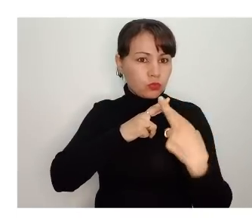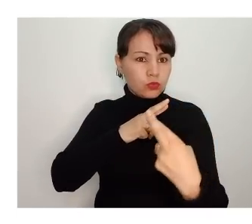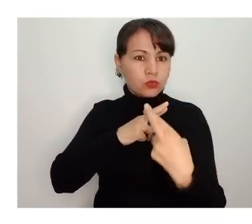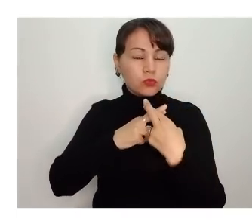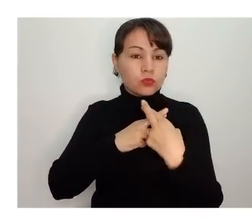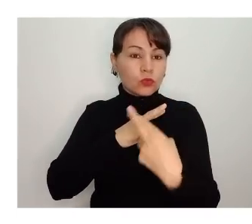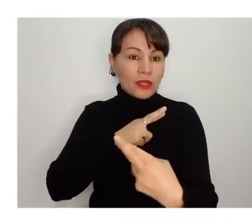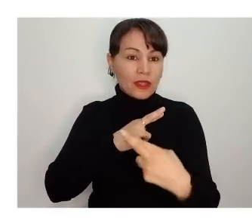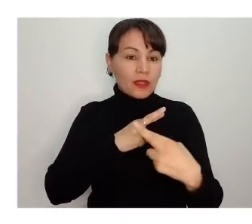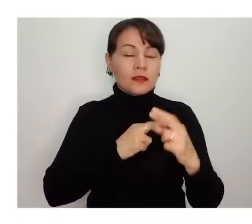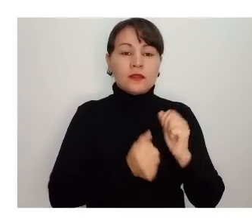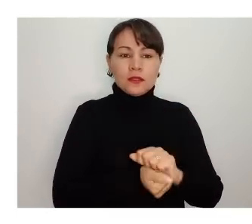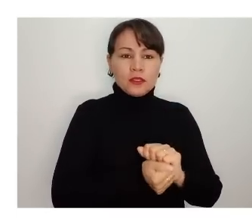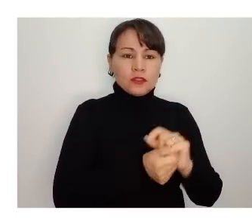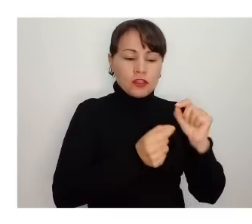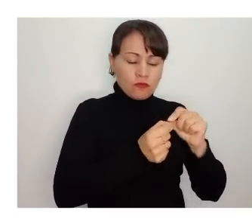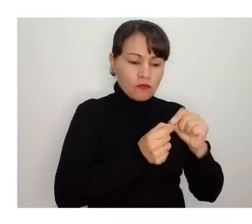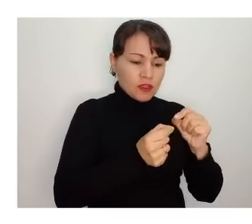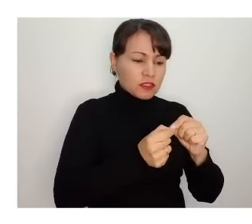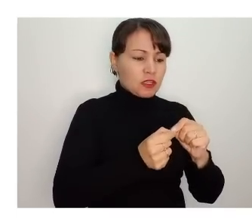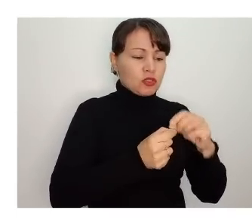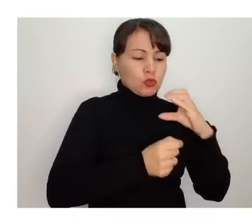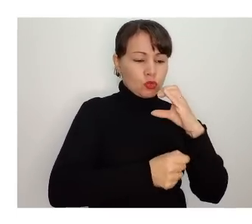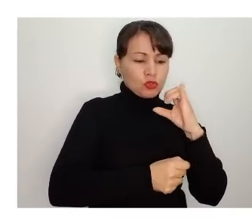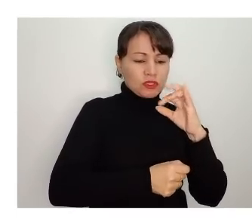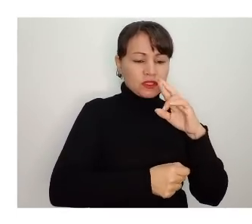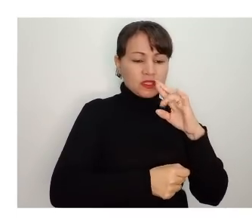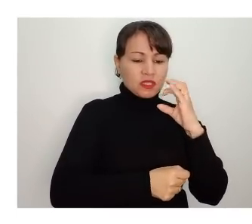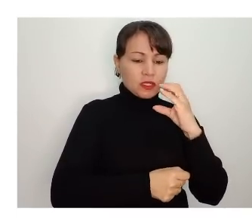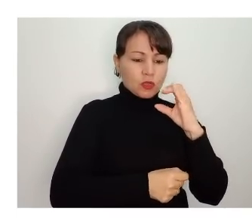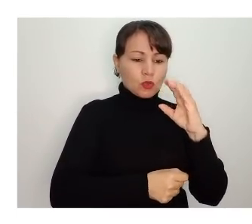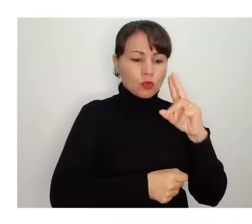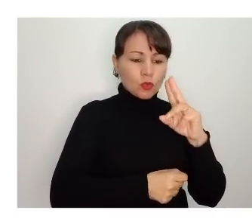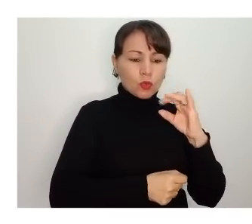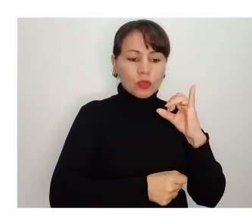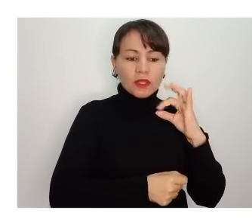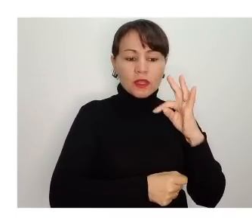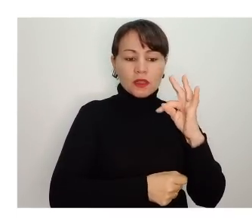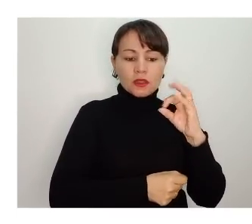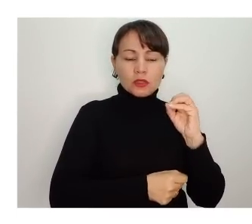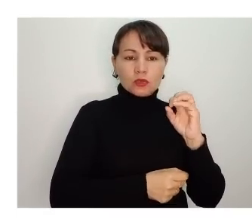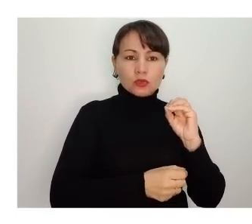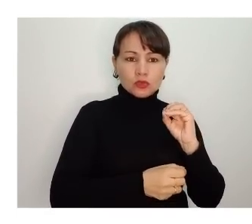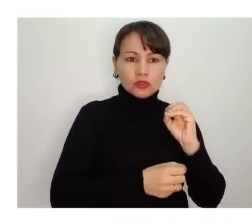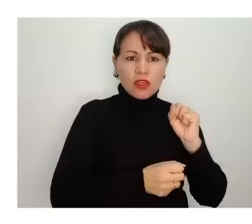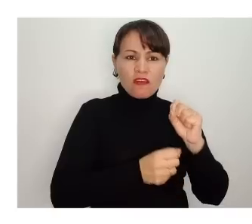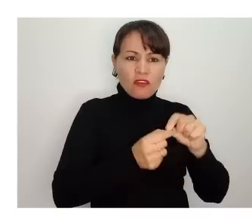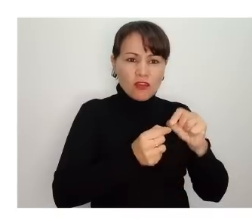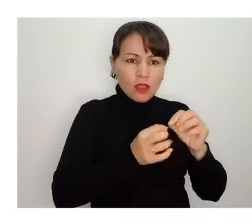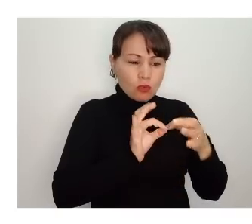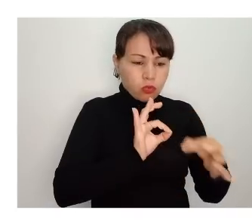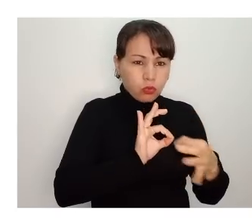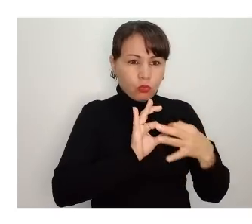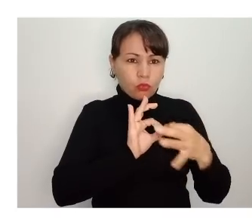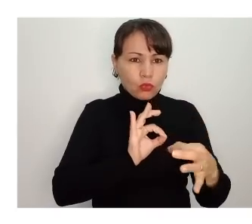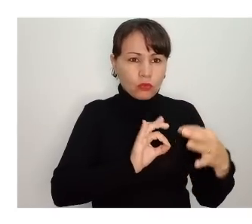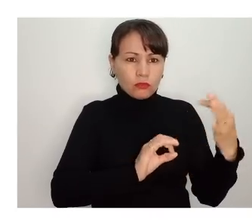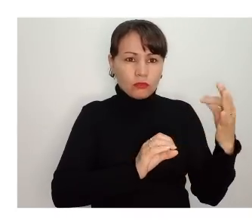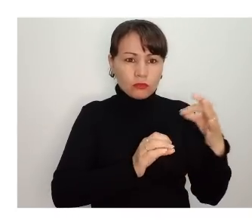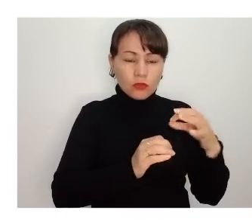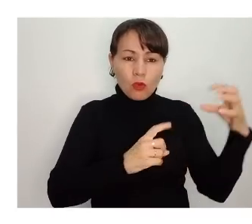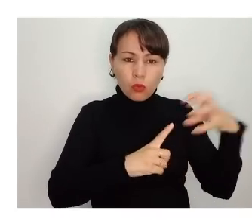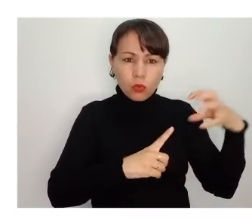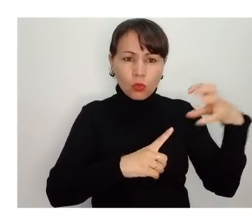redes, essas redes vão formando circuitos, esses circuitos vão dando funções, e